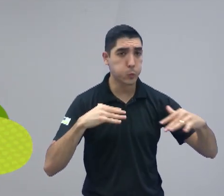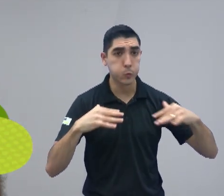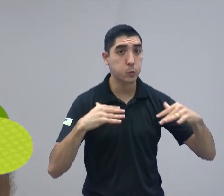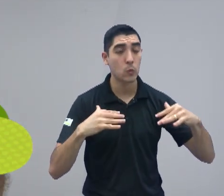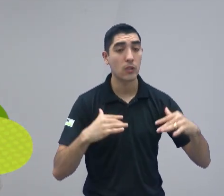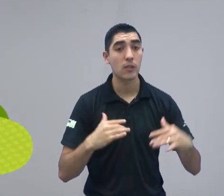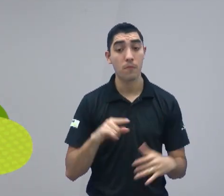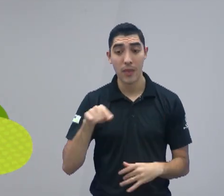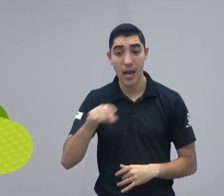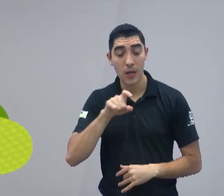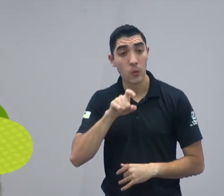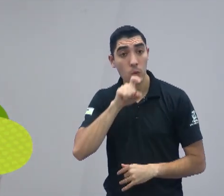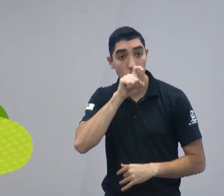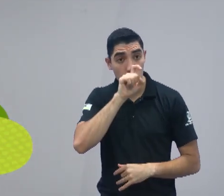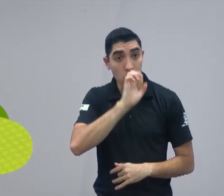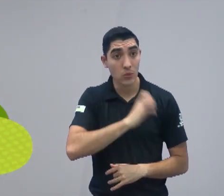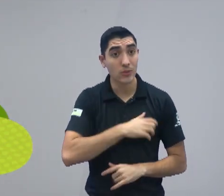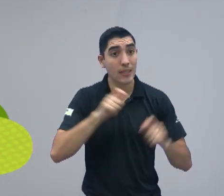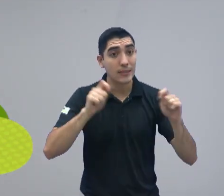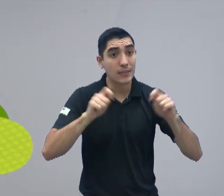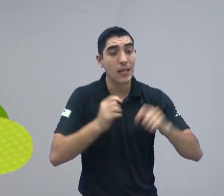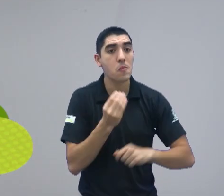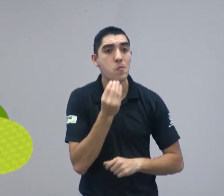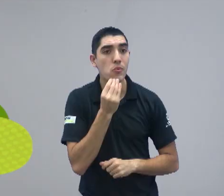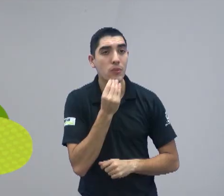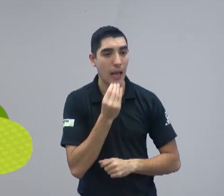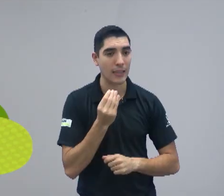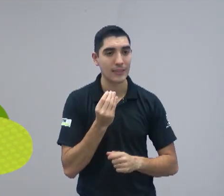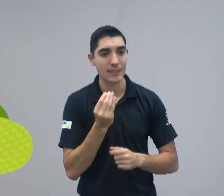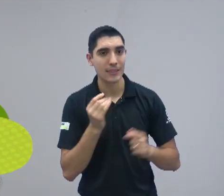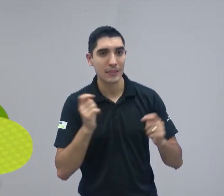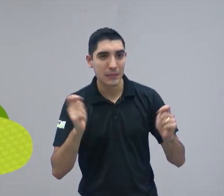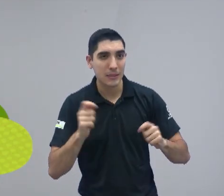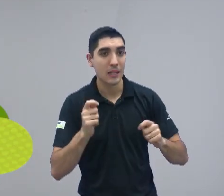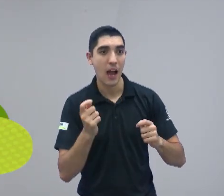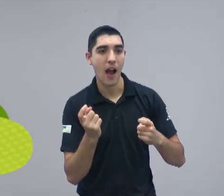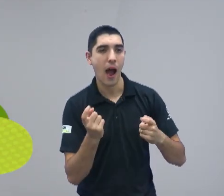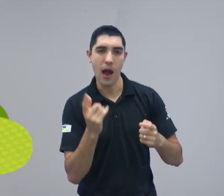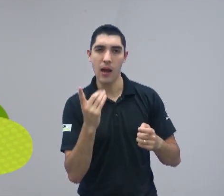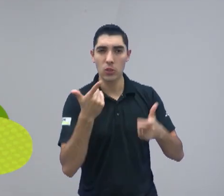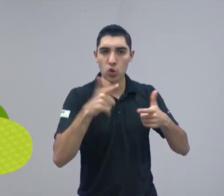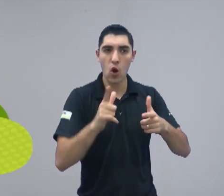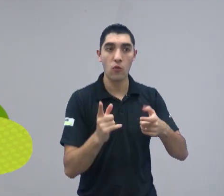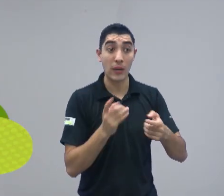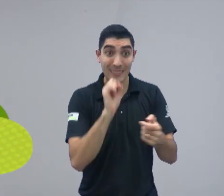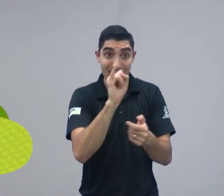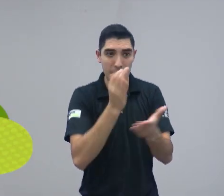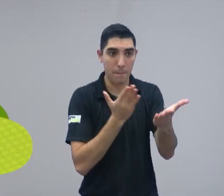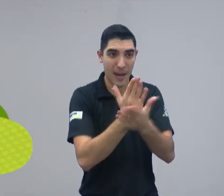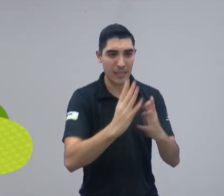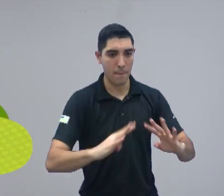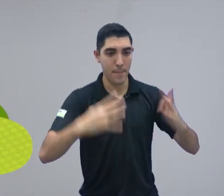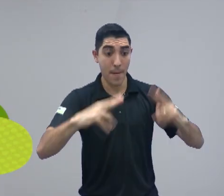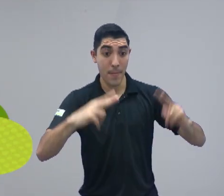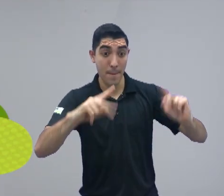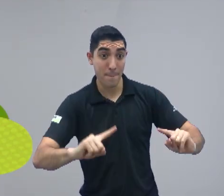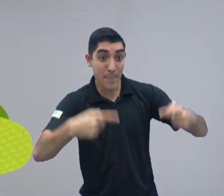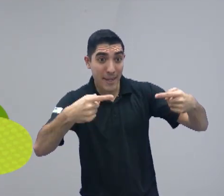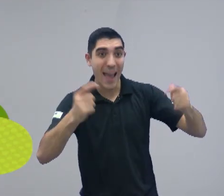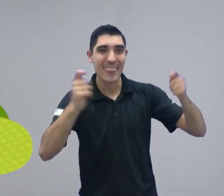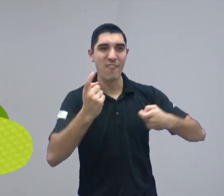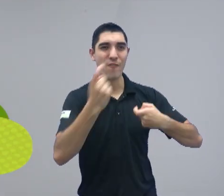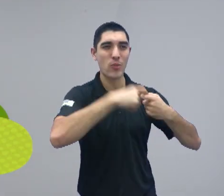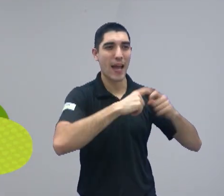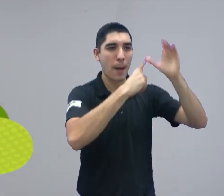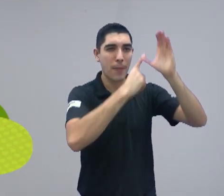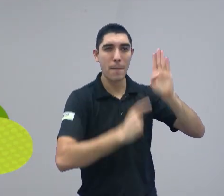com uma projeção muito boa de voltar novamente ao cenário nacional. E como isso não foi possível para uma equipe